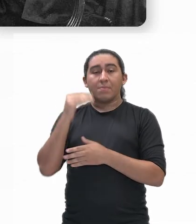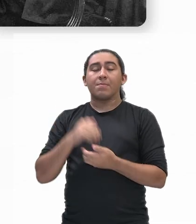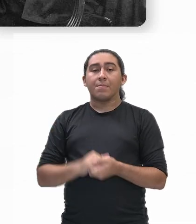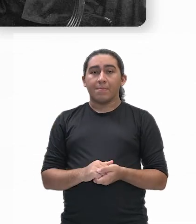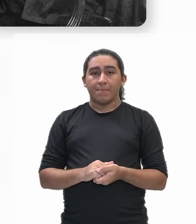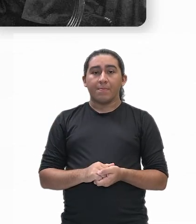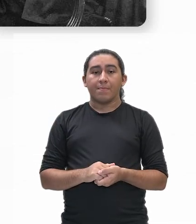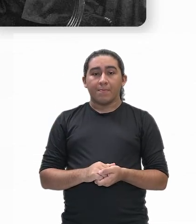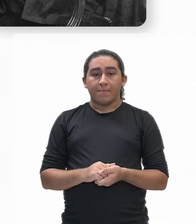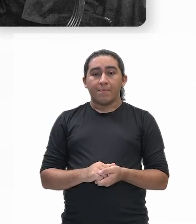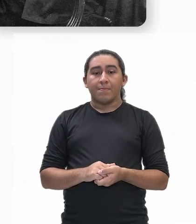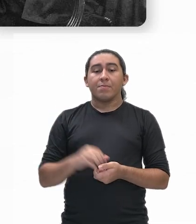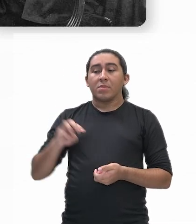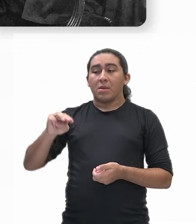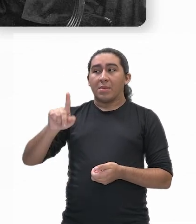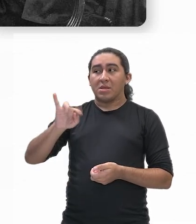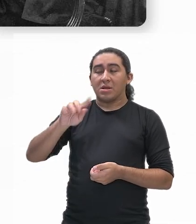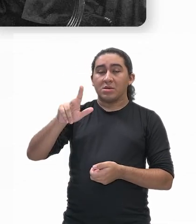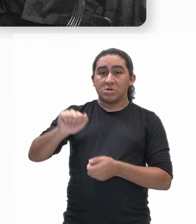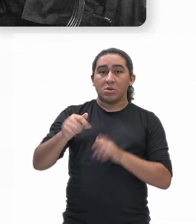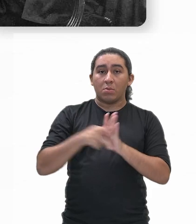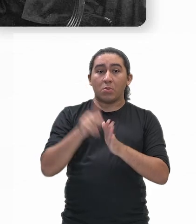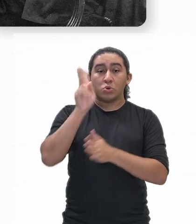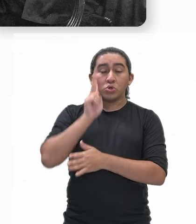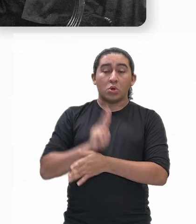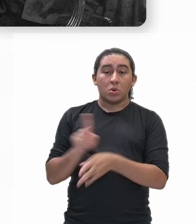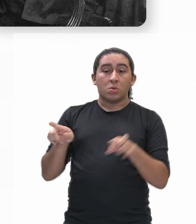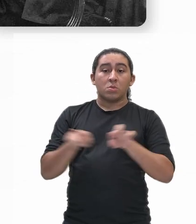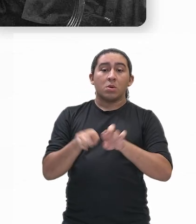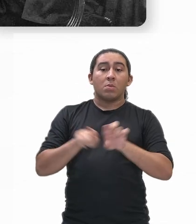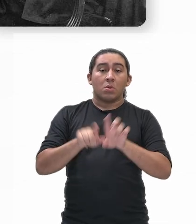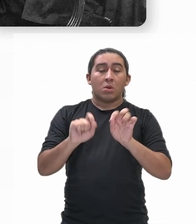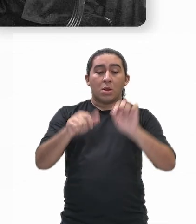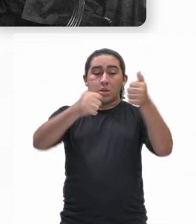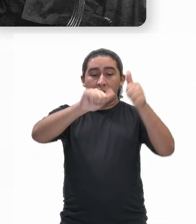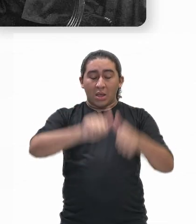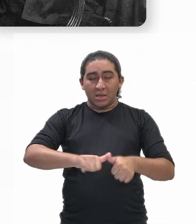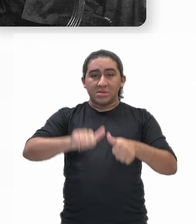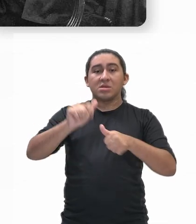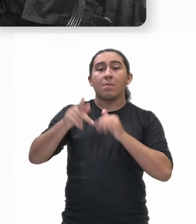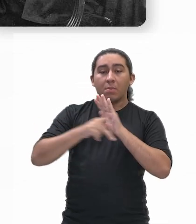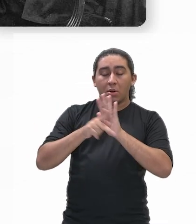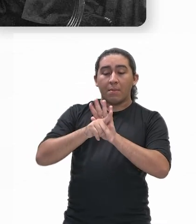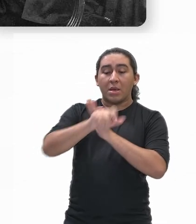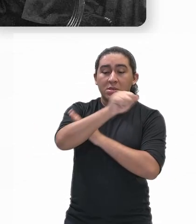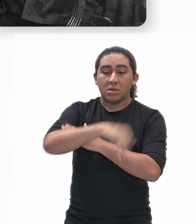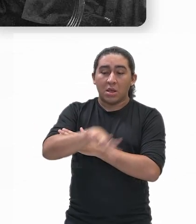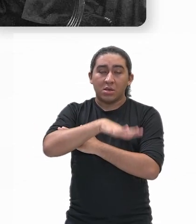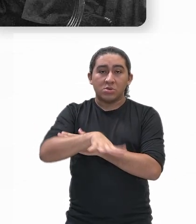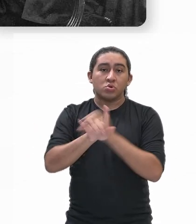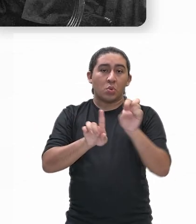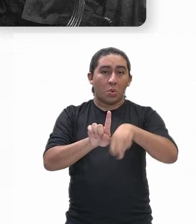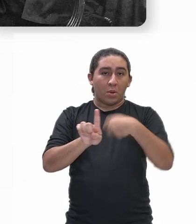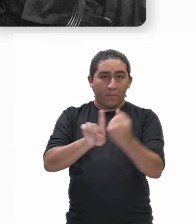combinam-se a interpretação materialista da história e a análise dialética da realidade